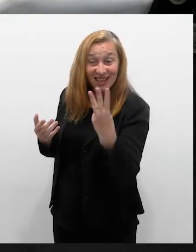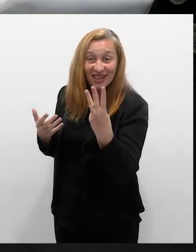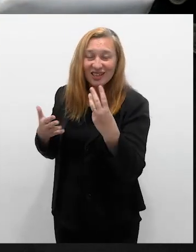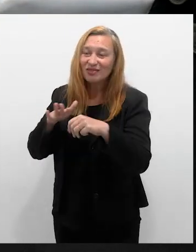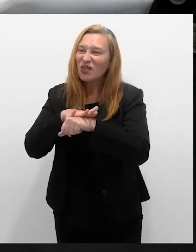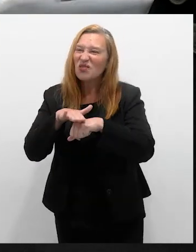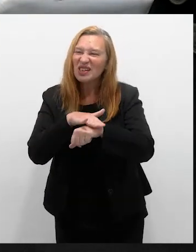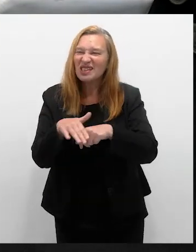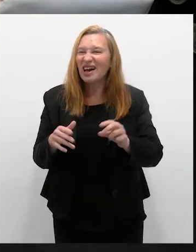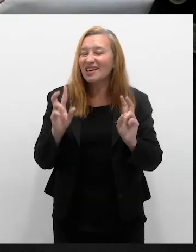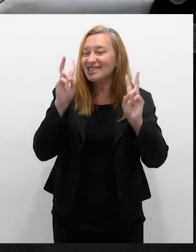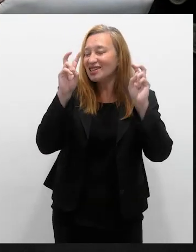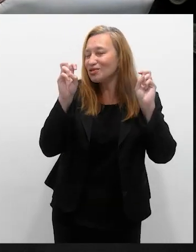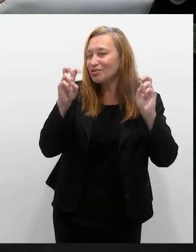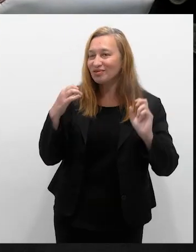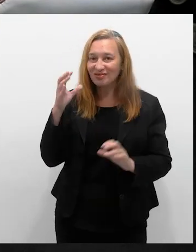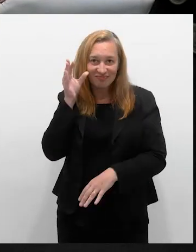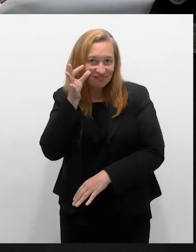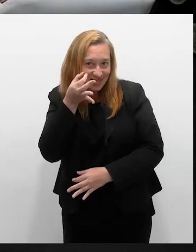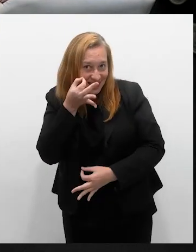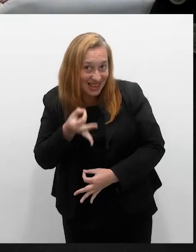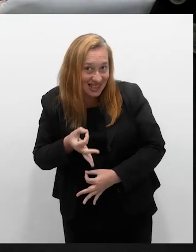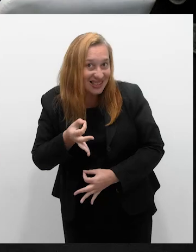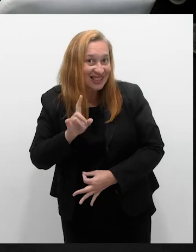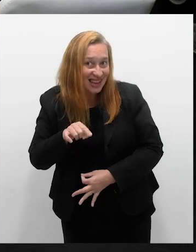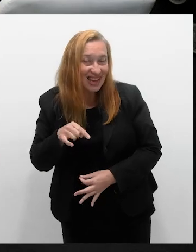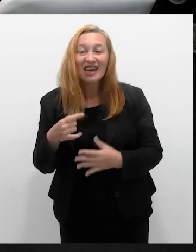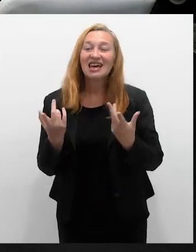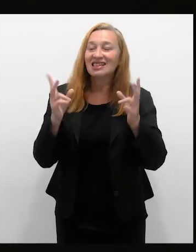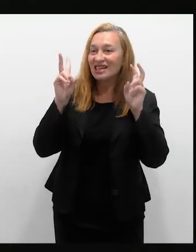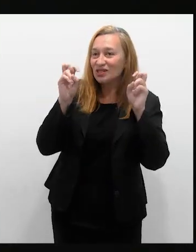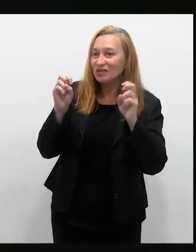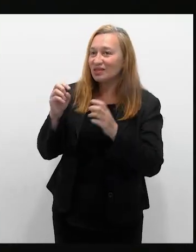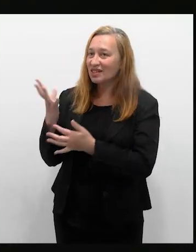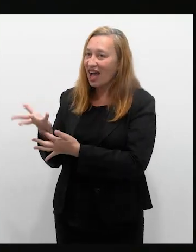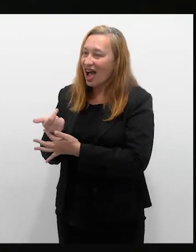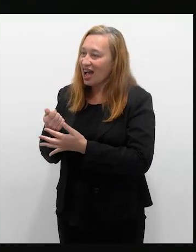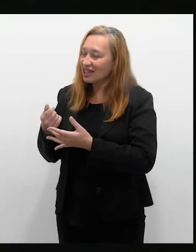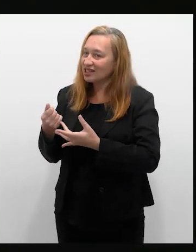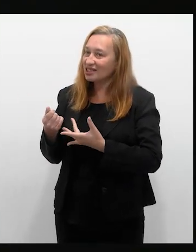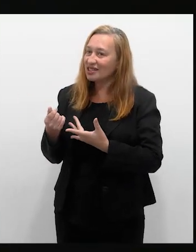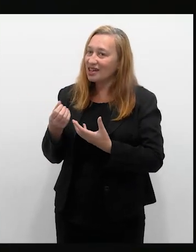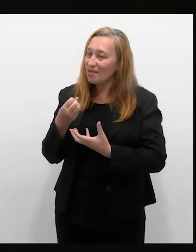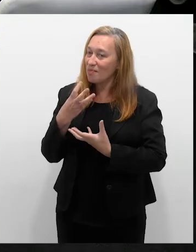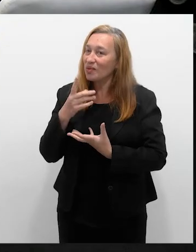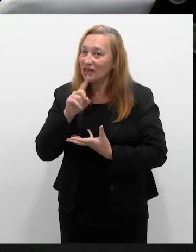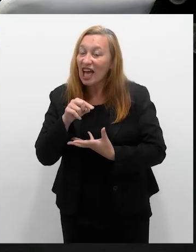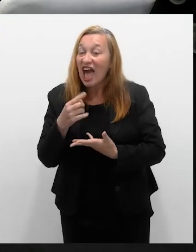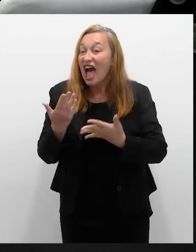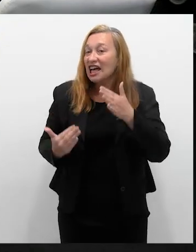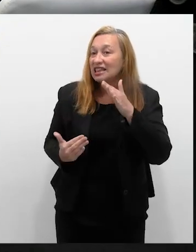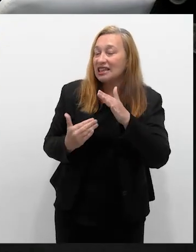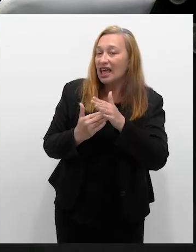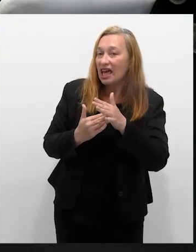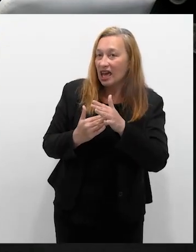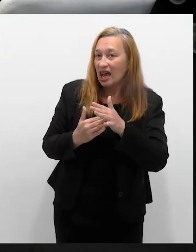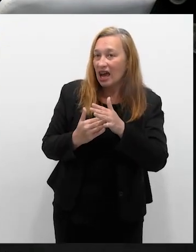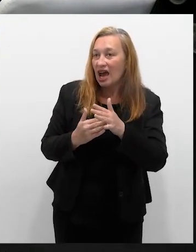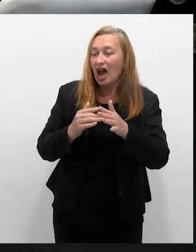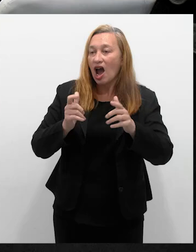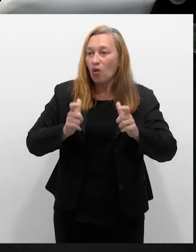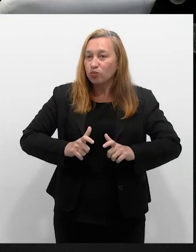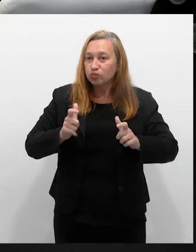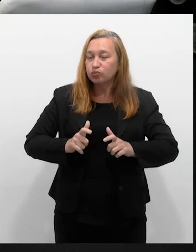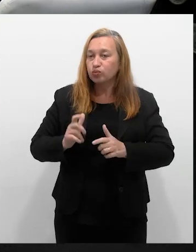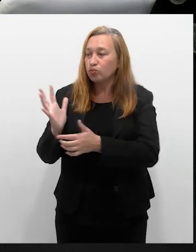gente conversar desses assuntos bastante interessantes, né? Essa questão da arte toca a gente, né, Claudinho? Totalmente. Até que ponto a arte pode